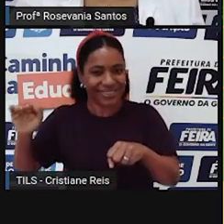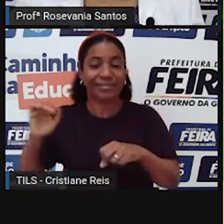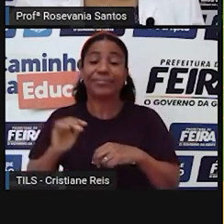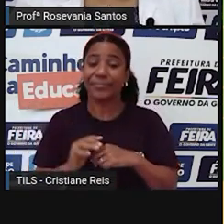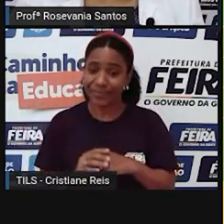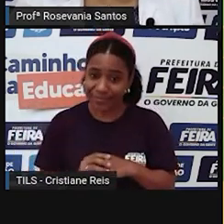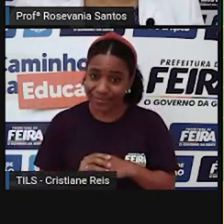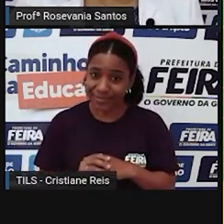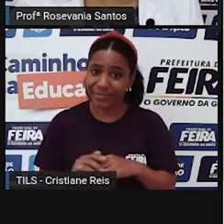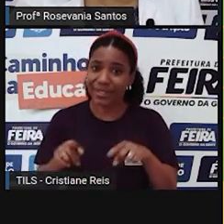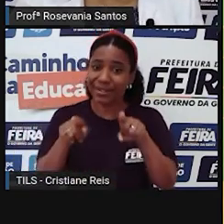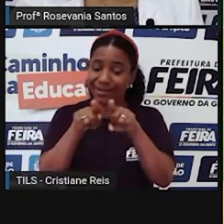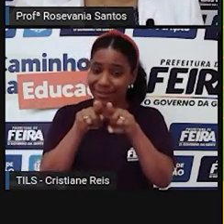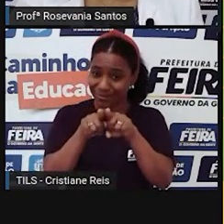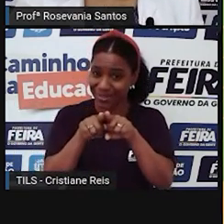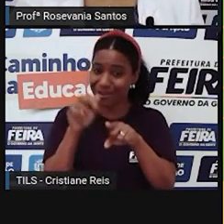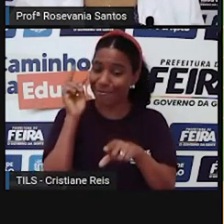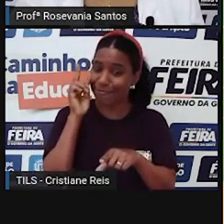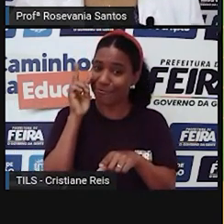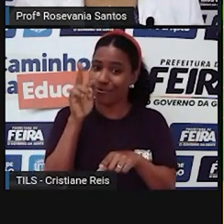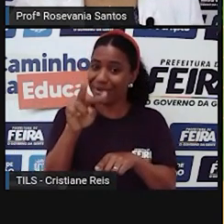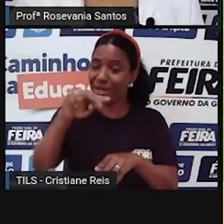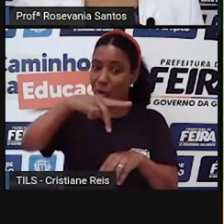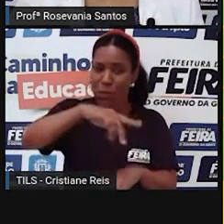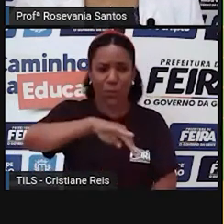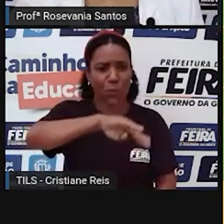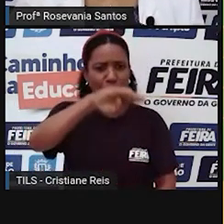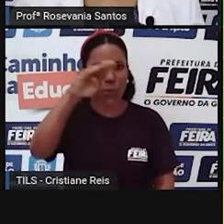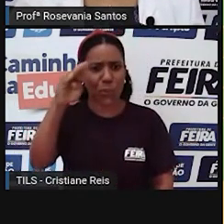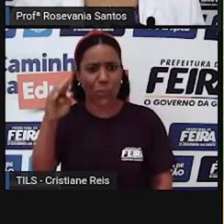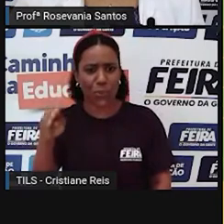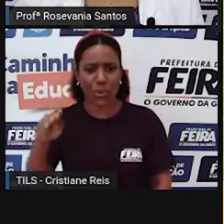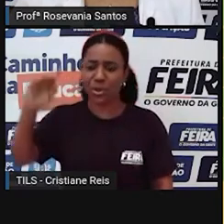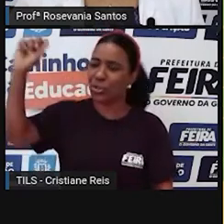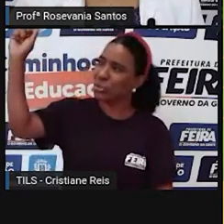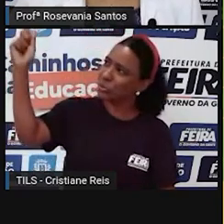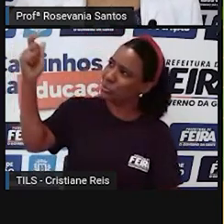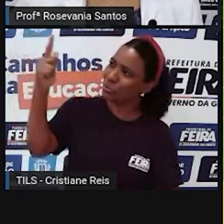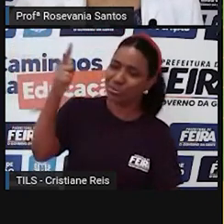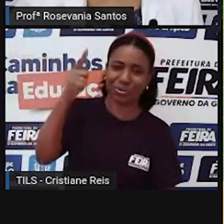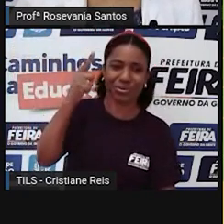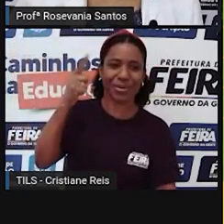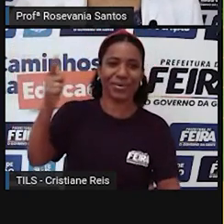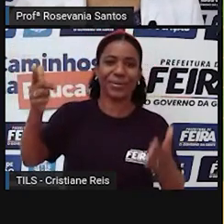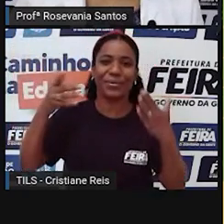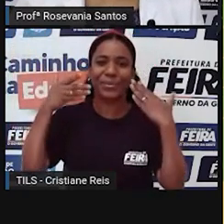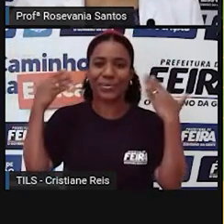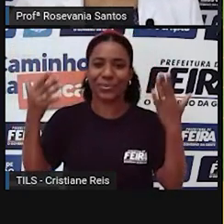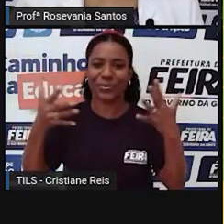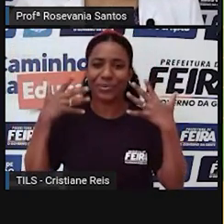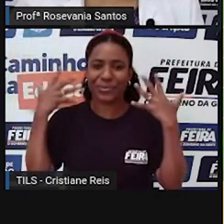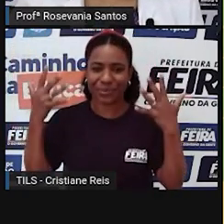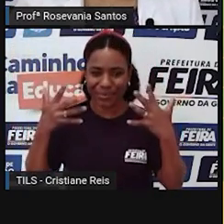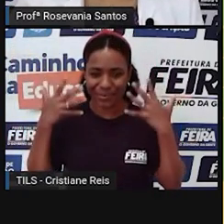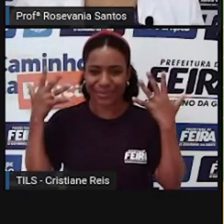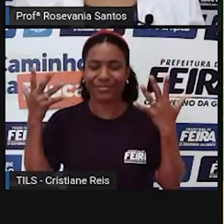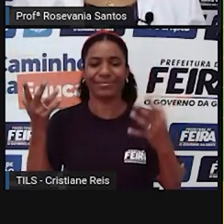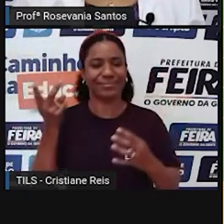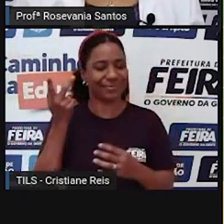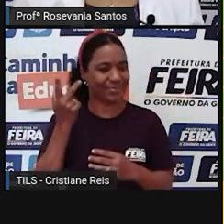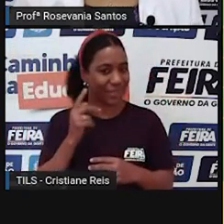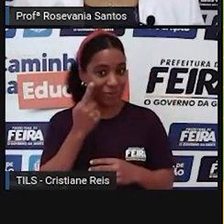eu vejo até a iluminação aqui, ó, os raios solares, além de estar observando aí esses elementos naturais.